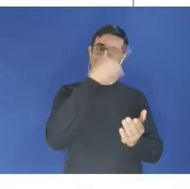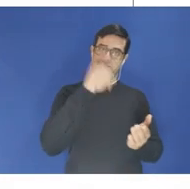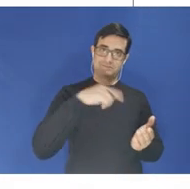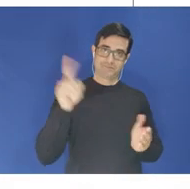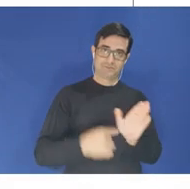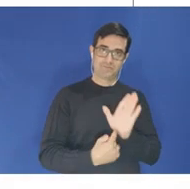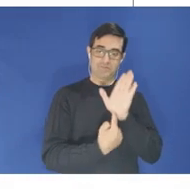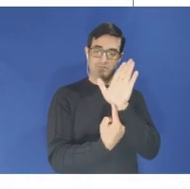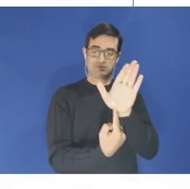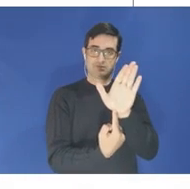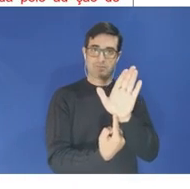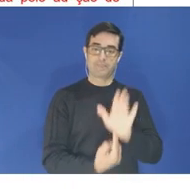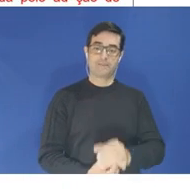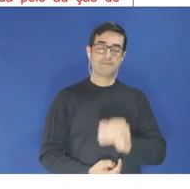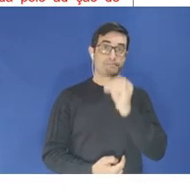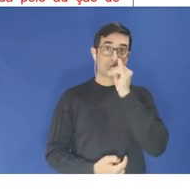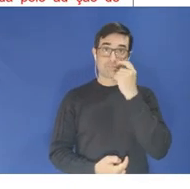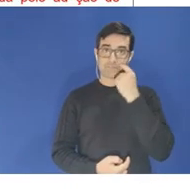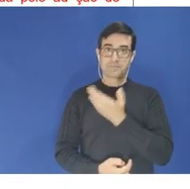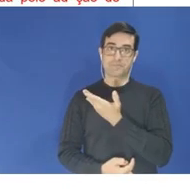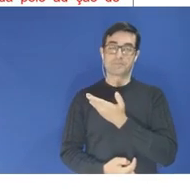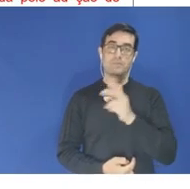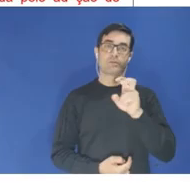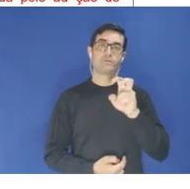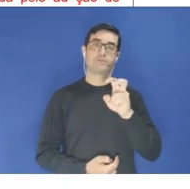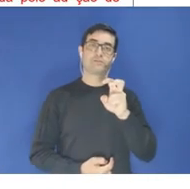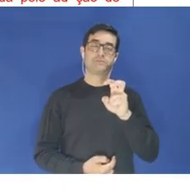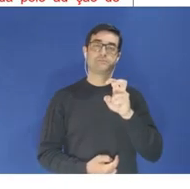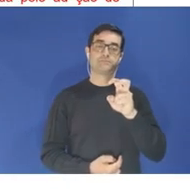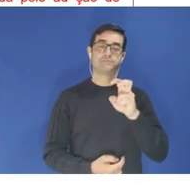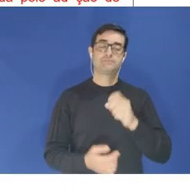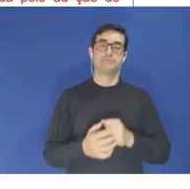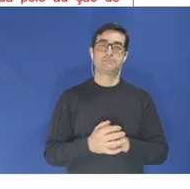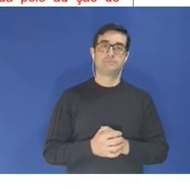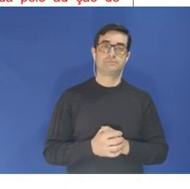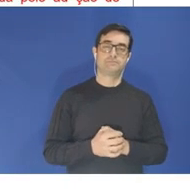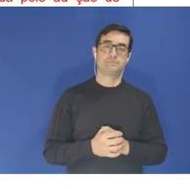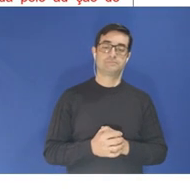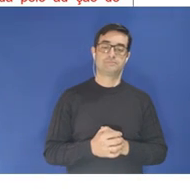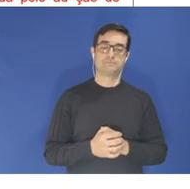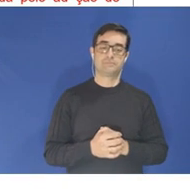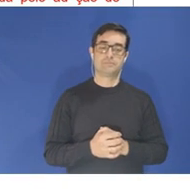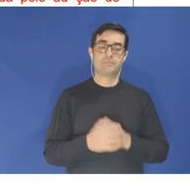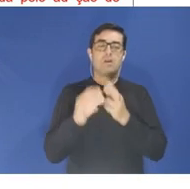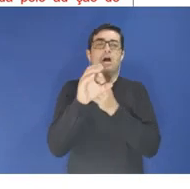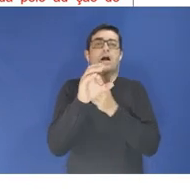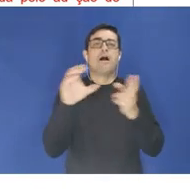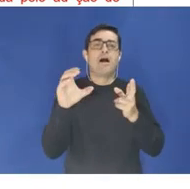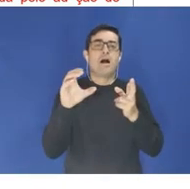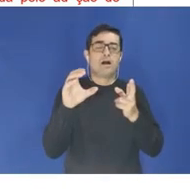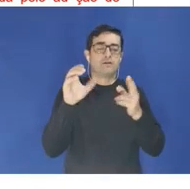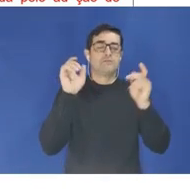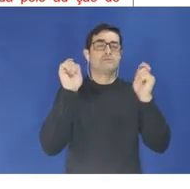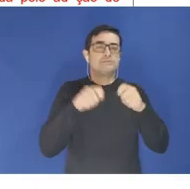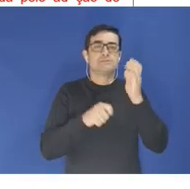fácil para vocês observarem. Agora o exercício 5. Ele quer saber também do raio, só que agora como é que ele